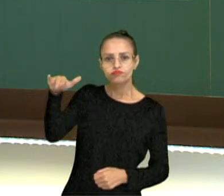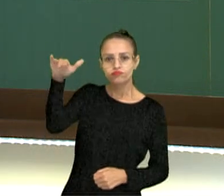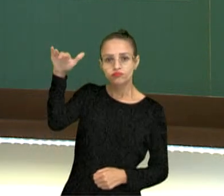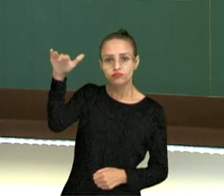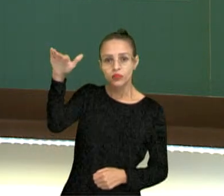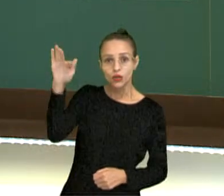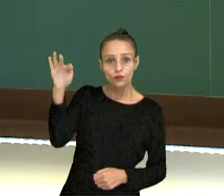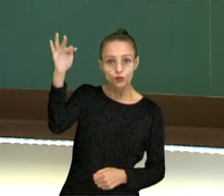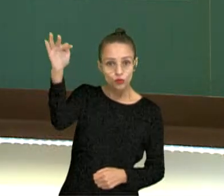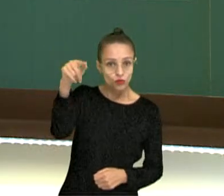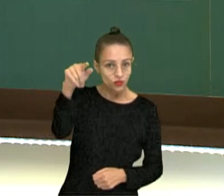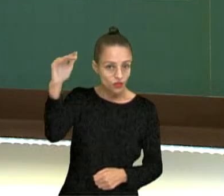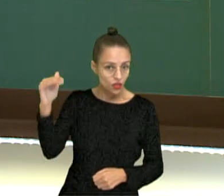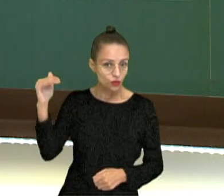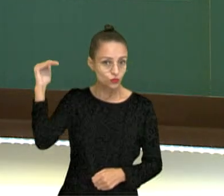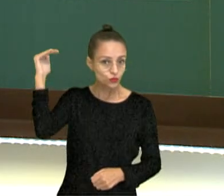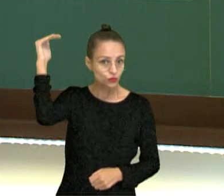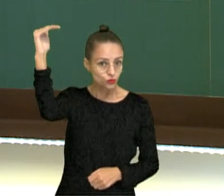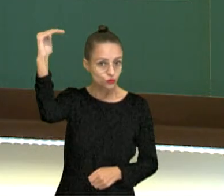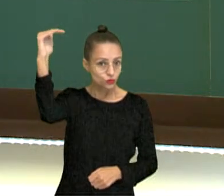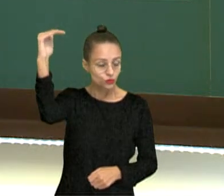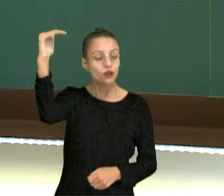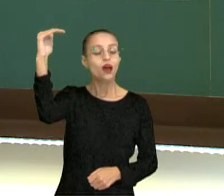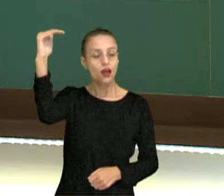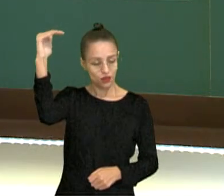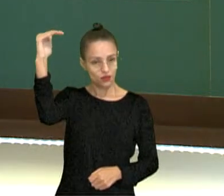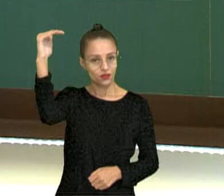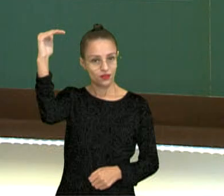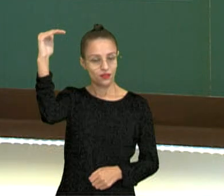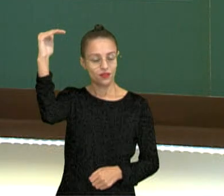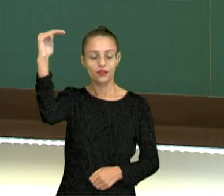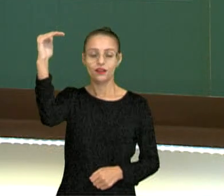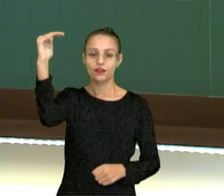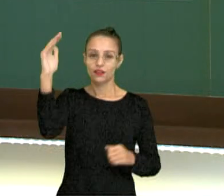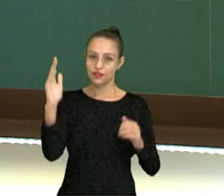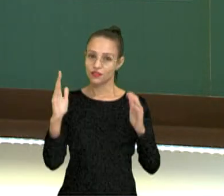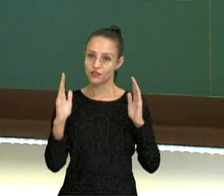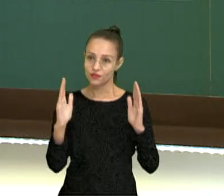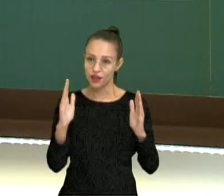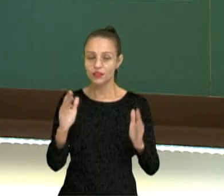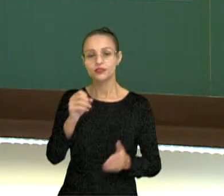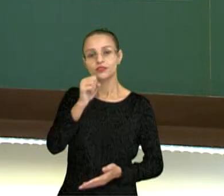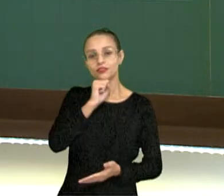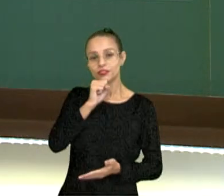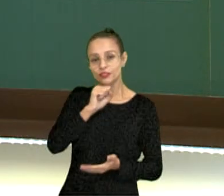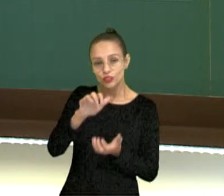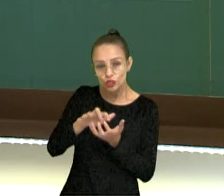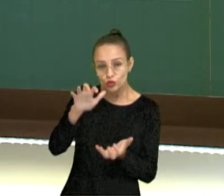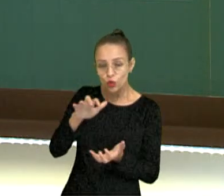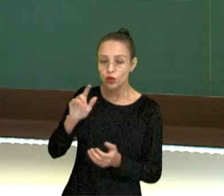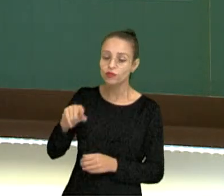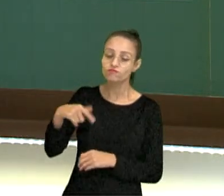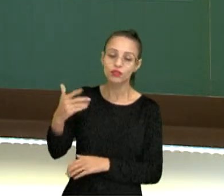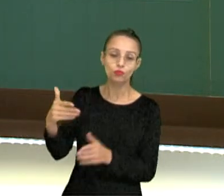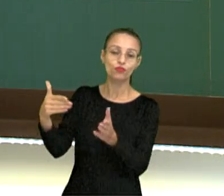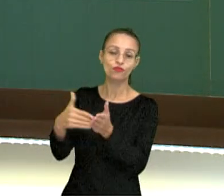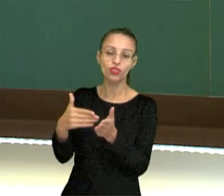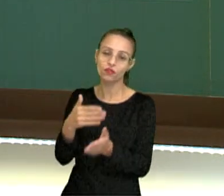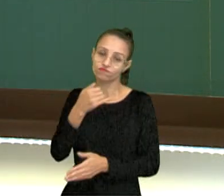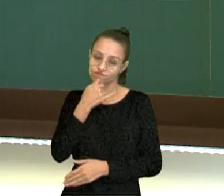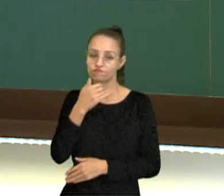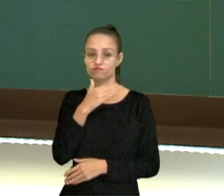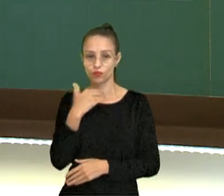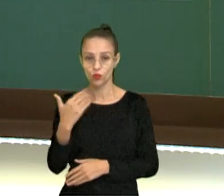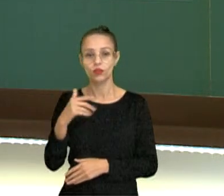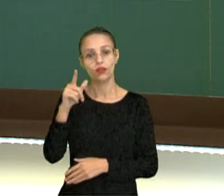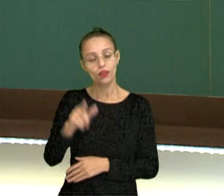tornar adulto. E vai chegar na fase de idoso e, infelizmente, nós morremos. Então, nessa